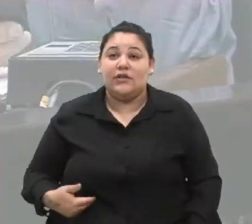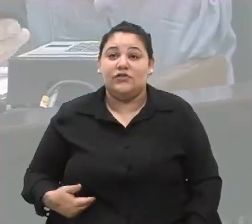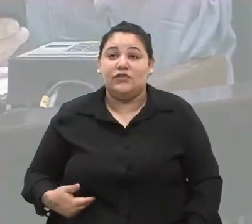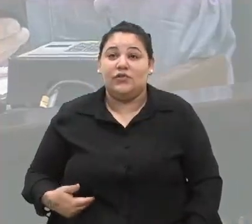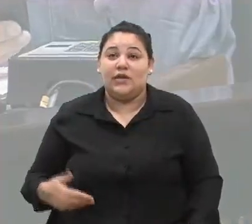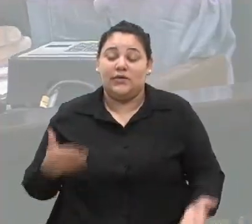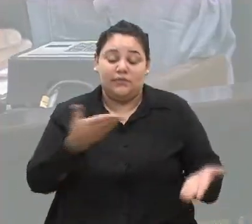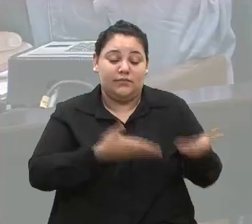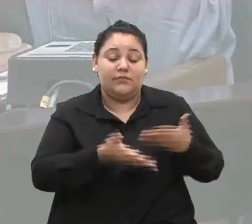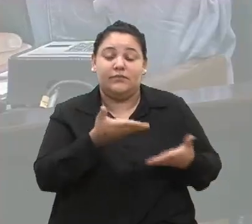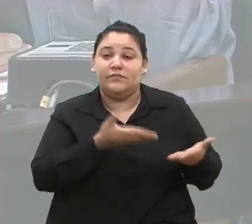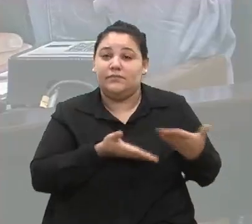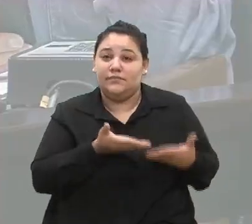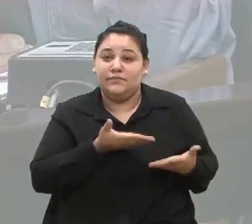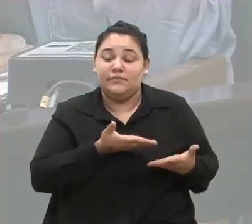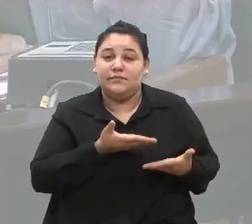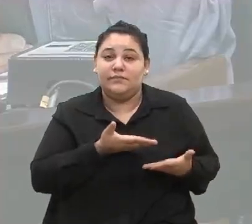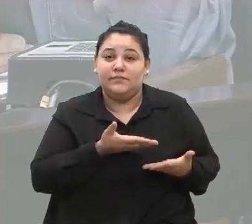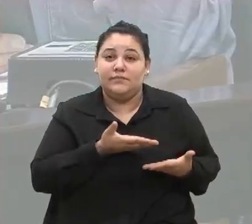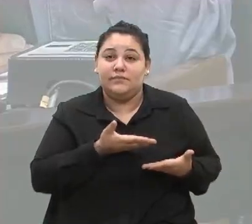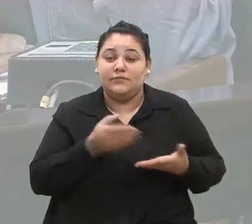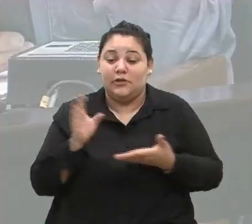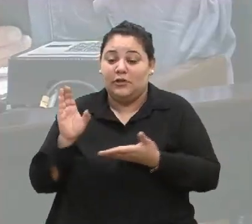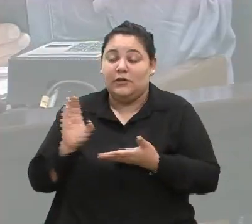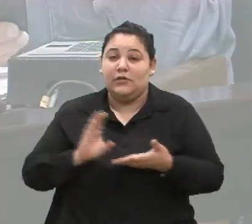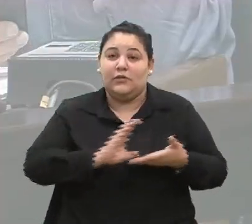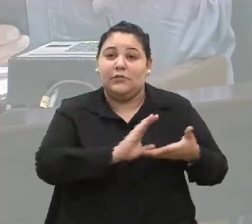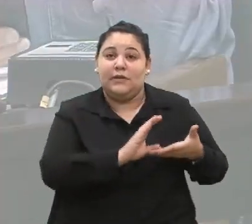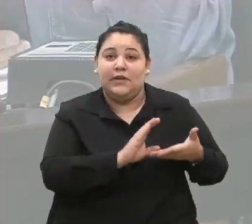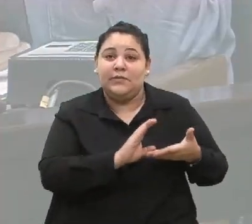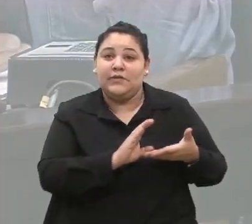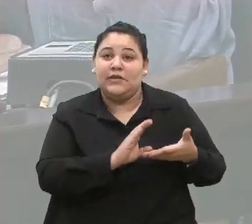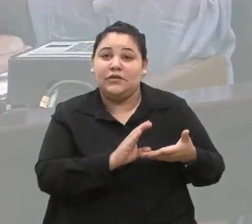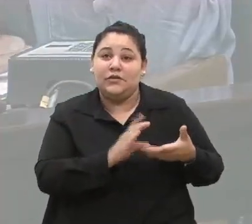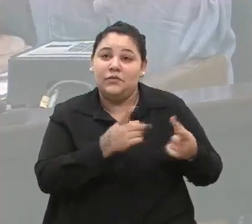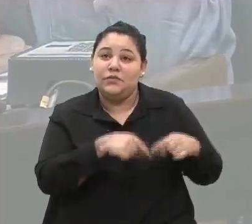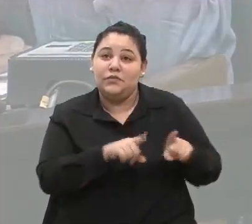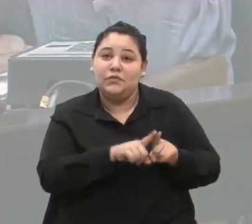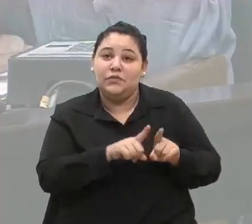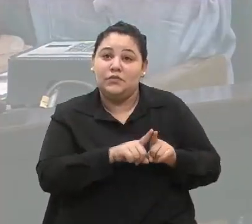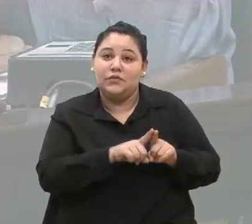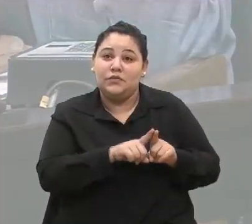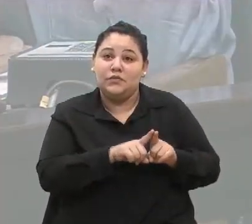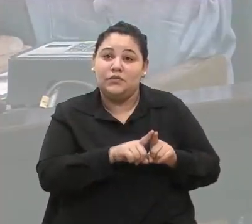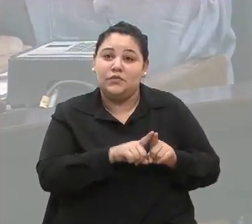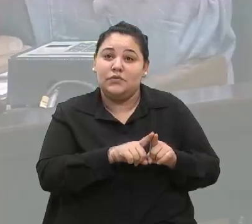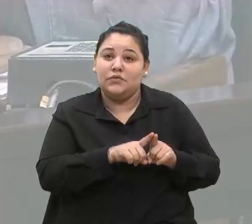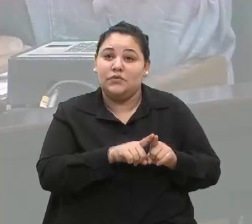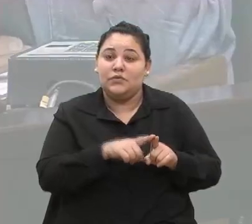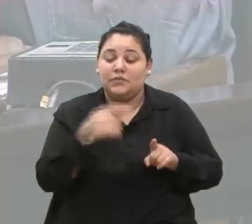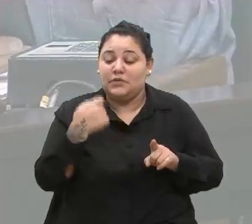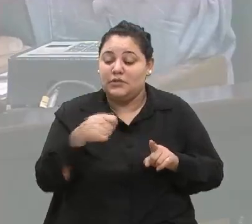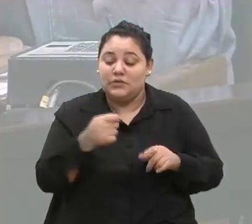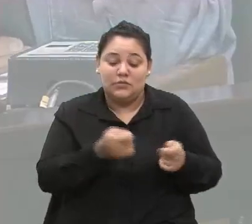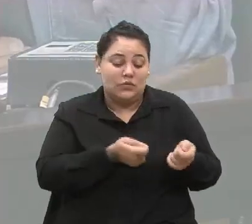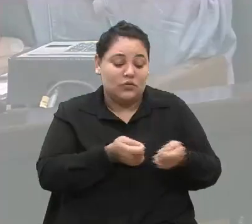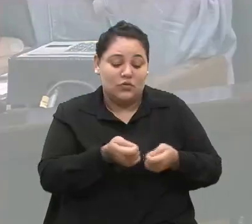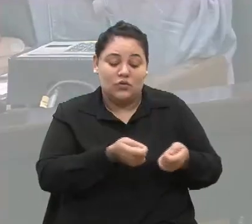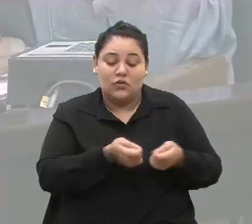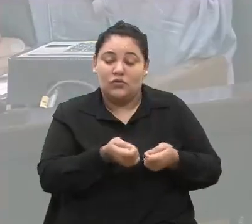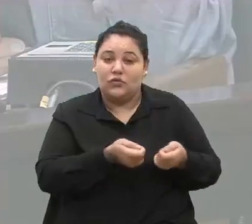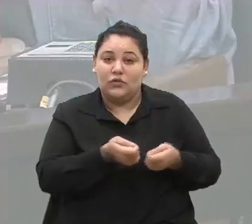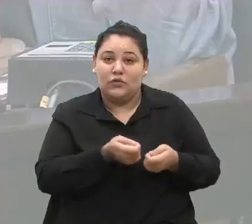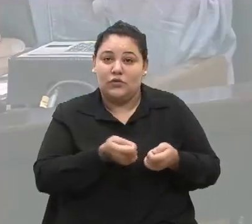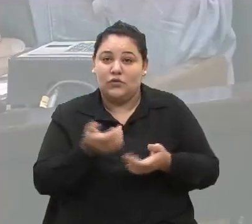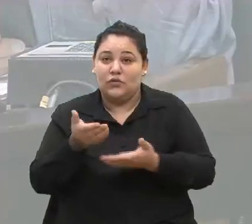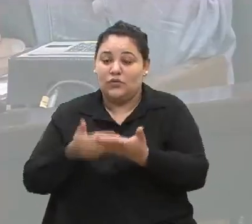com recurso que não é nosso, é público, e nós precisamos comprovar todos esses